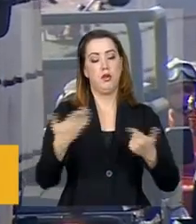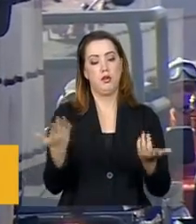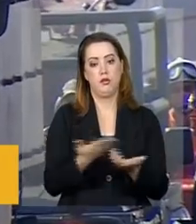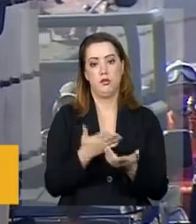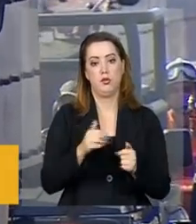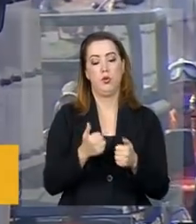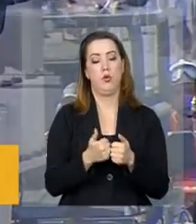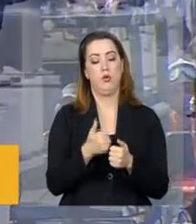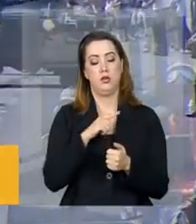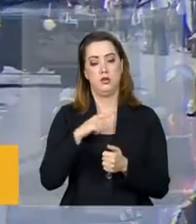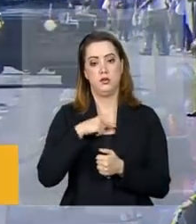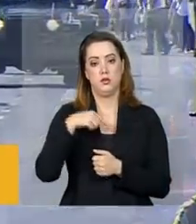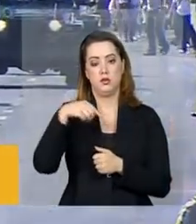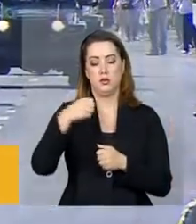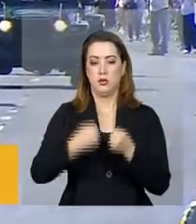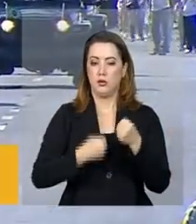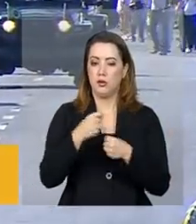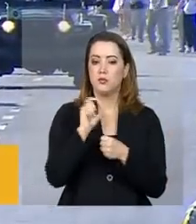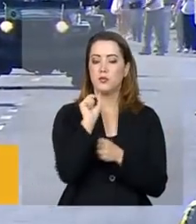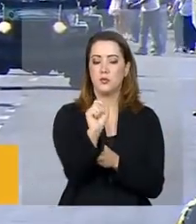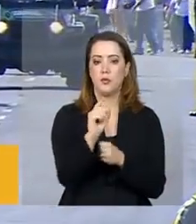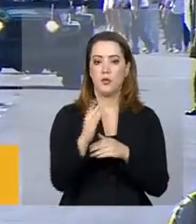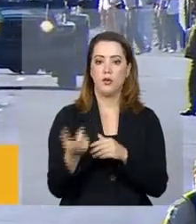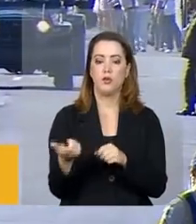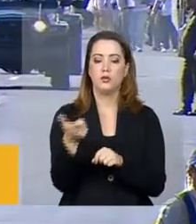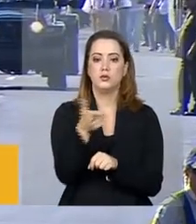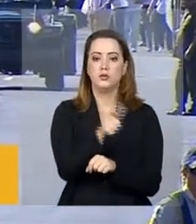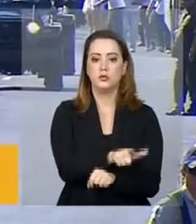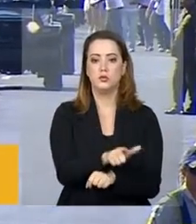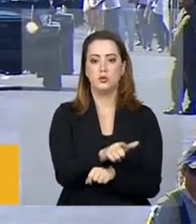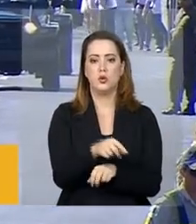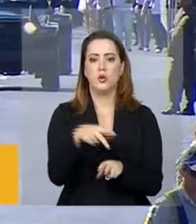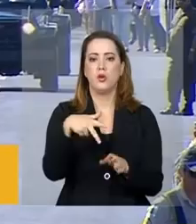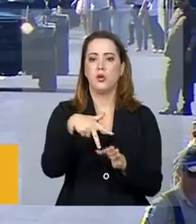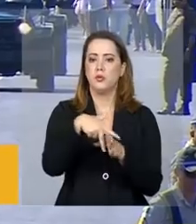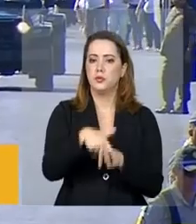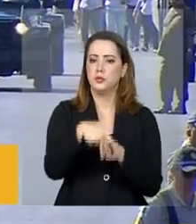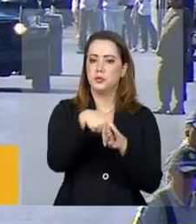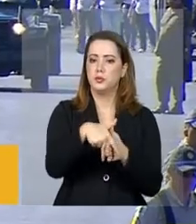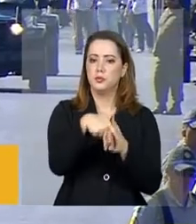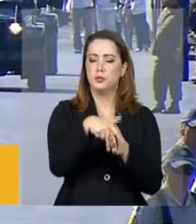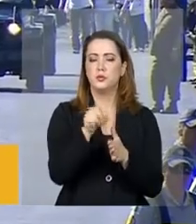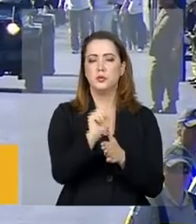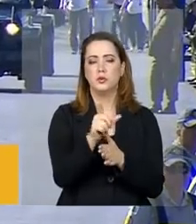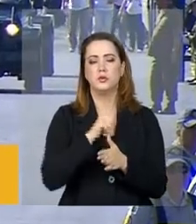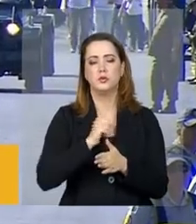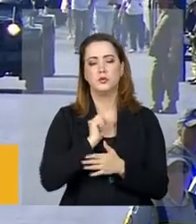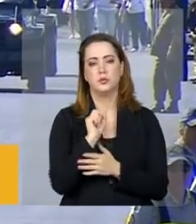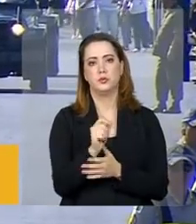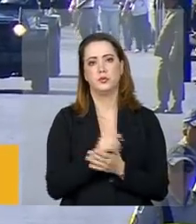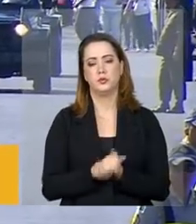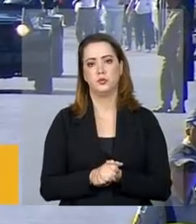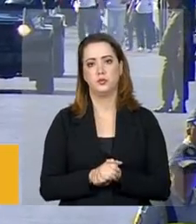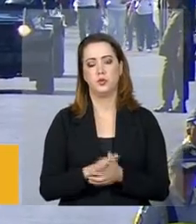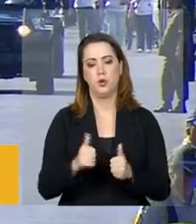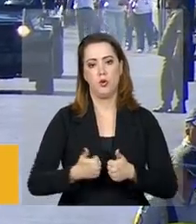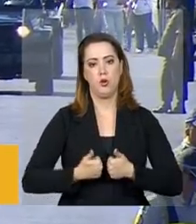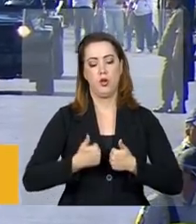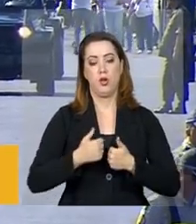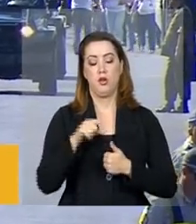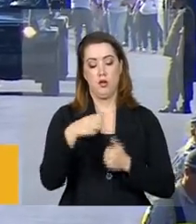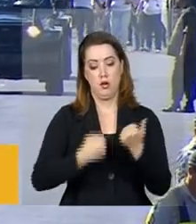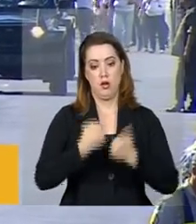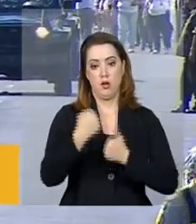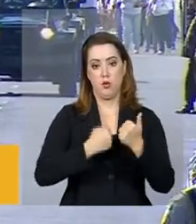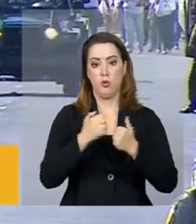e reequipando as de cavalaria, as tropas de cavalaria mecanizadas. É um carro de combate, mas não é um carro de ataque, é um